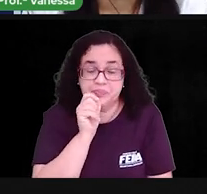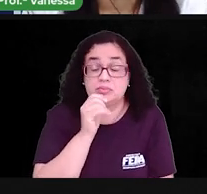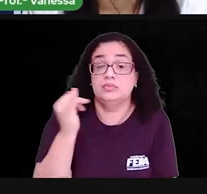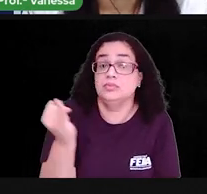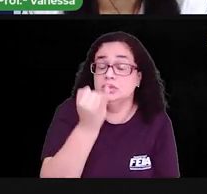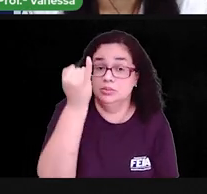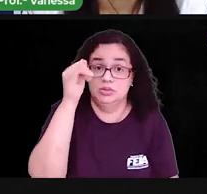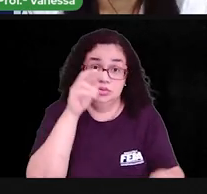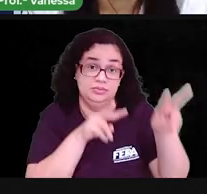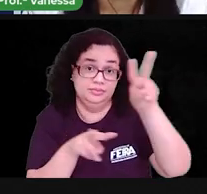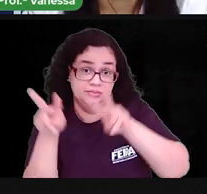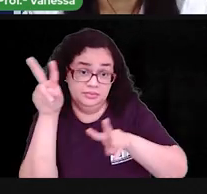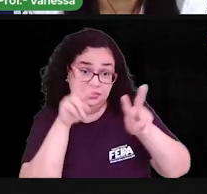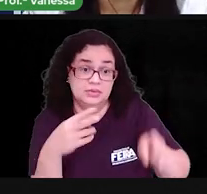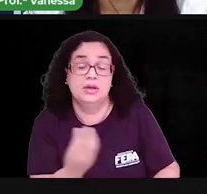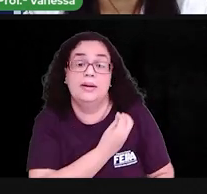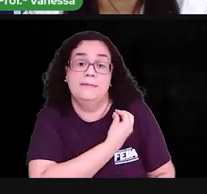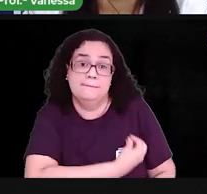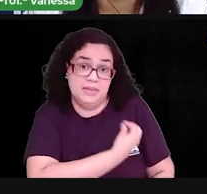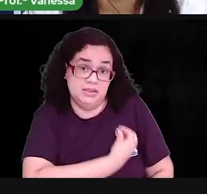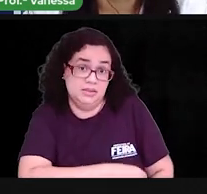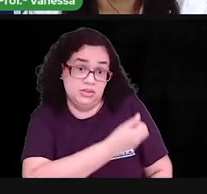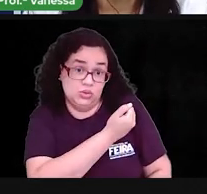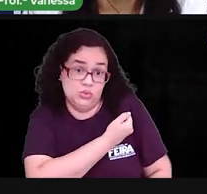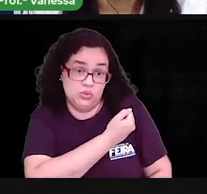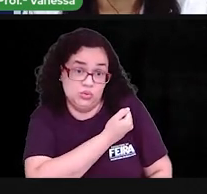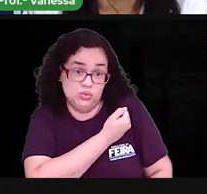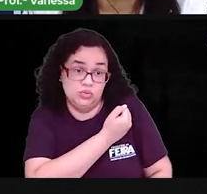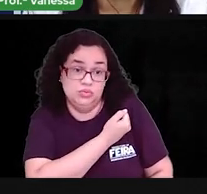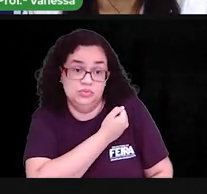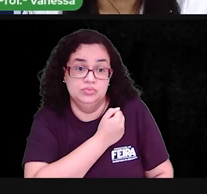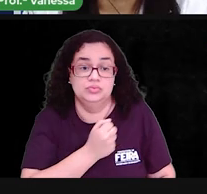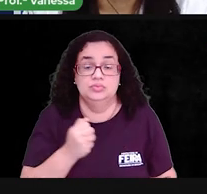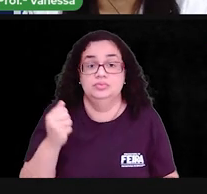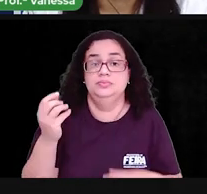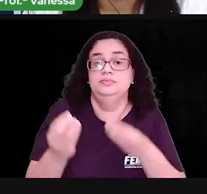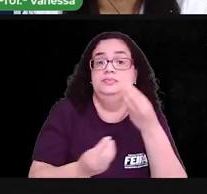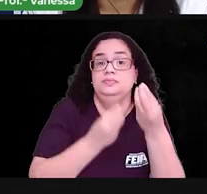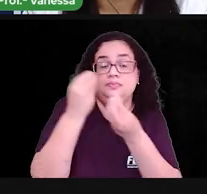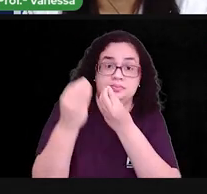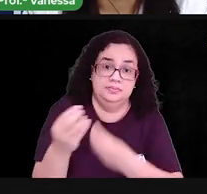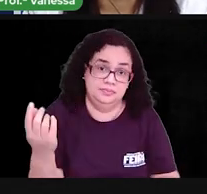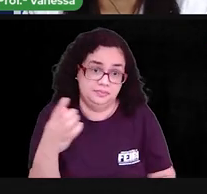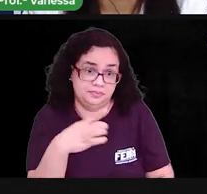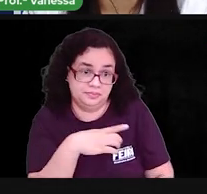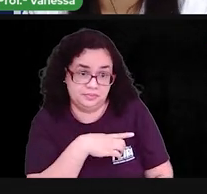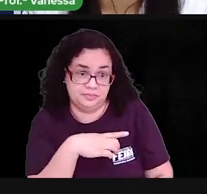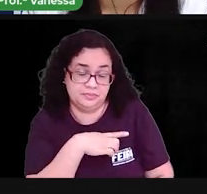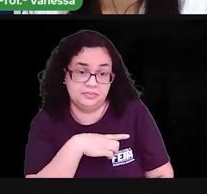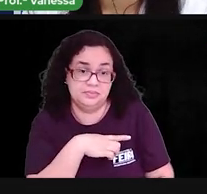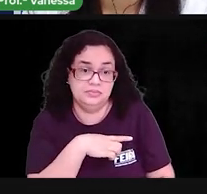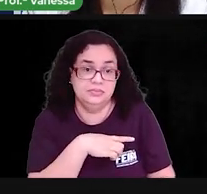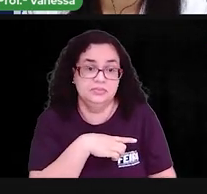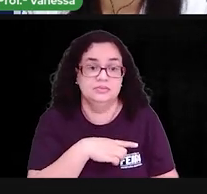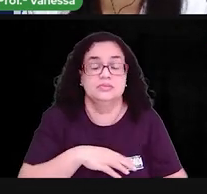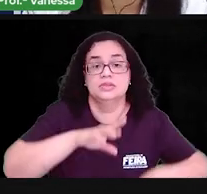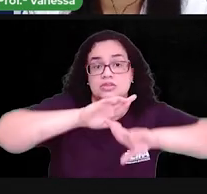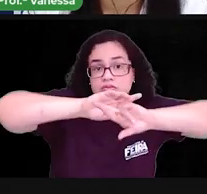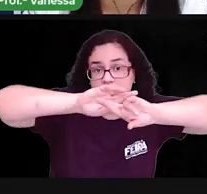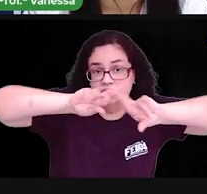interessante observar a presença dos números essa roupa a forma como eles aparecem nos trazendo